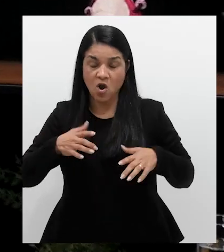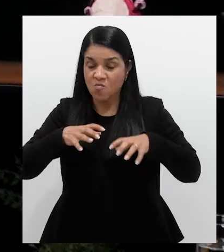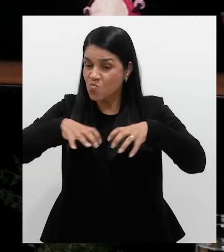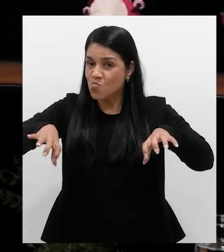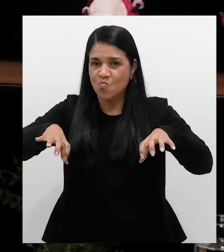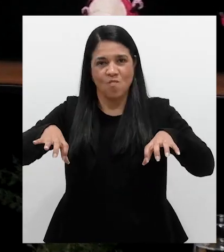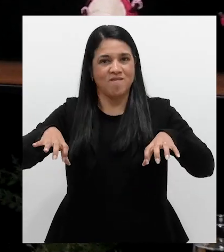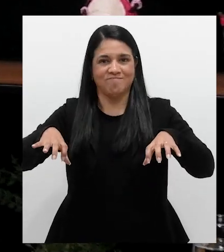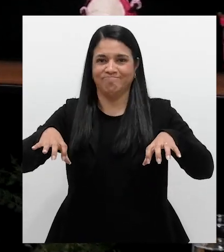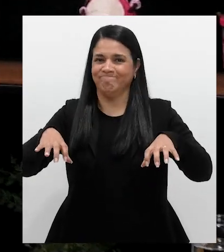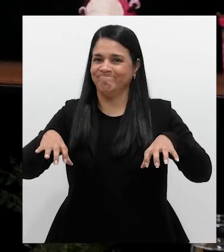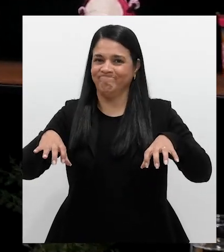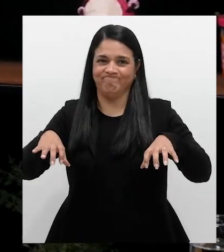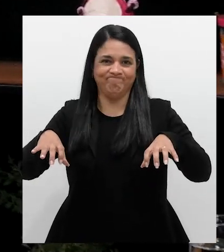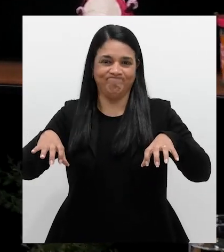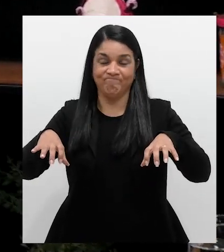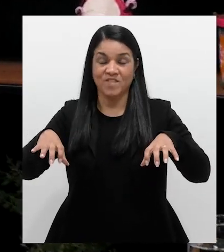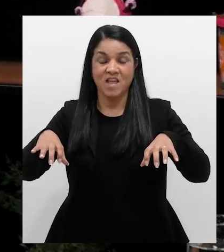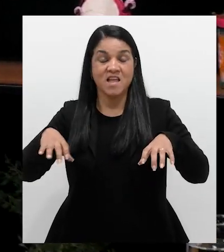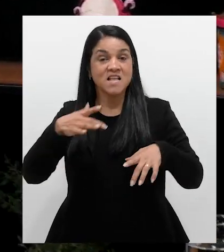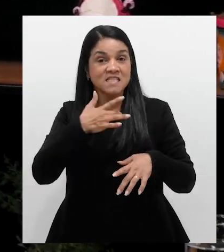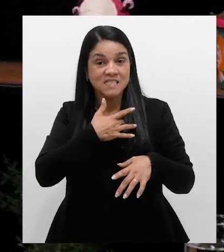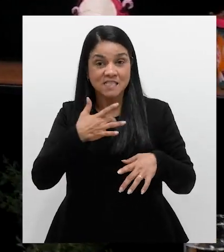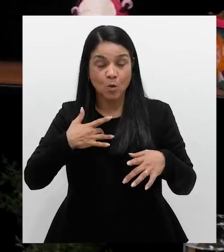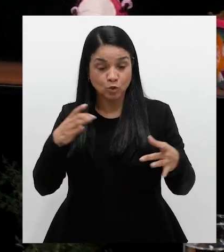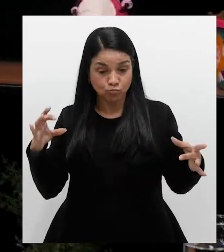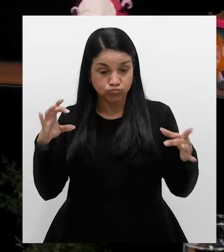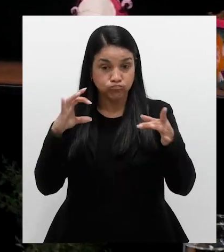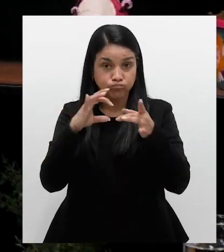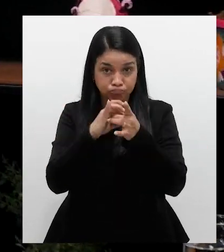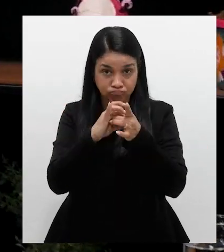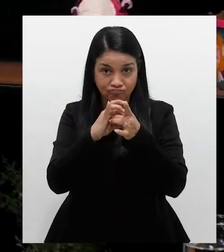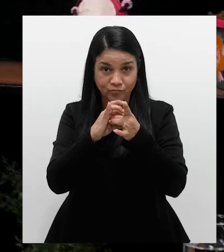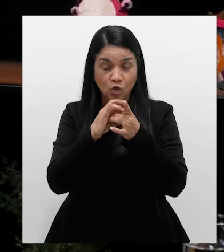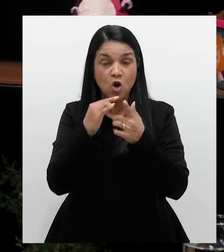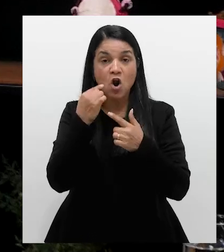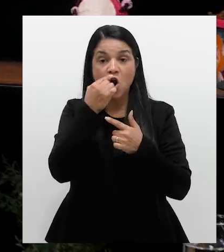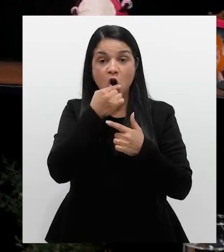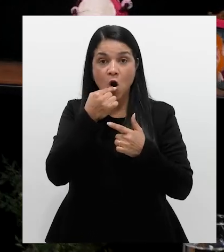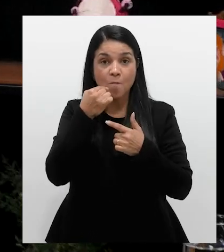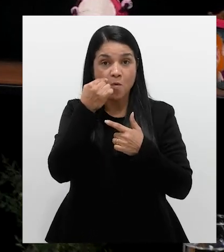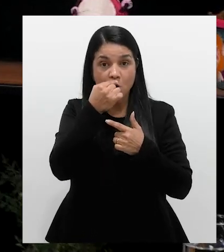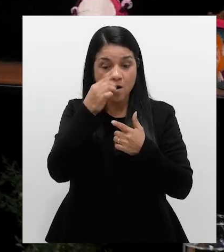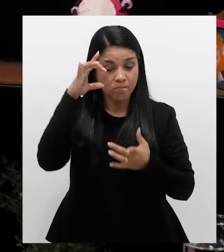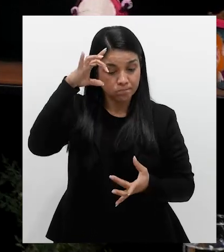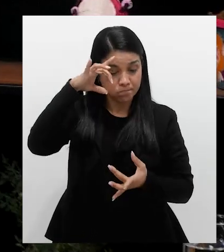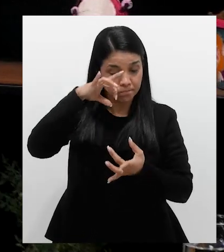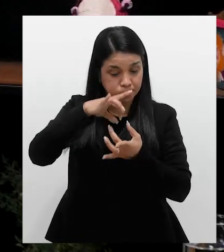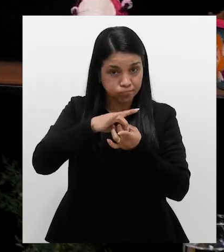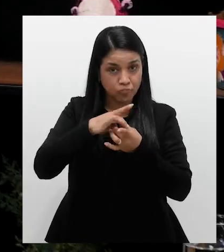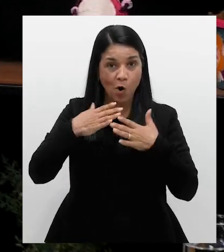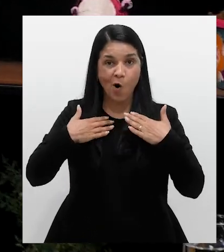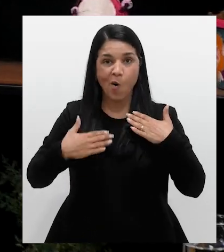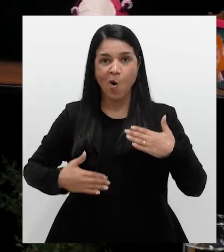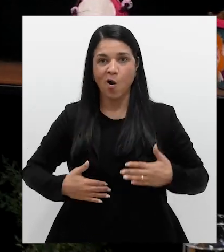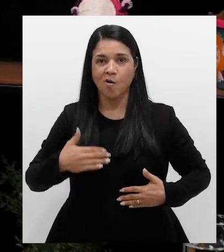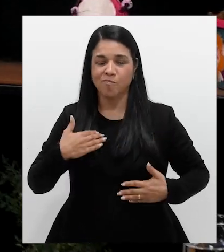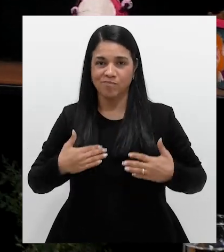outra. Isso não existe. Então, a saúde ela é sistêmica, ou seja, ela começa pela boca, mas a gente está falando de um corpo